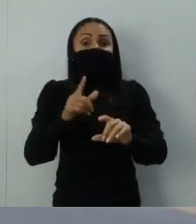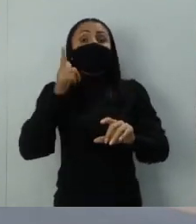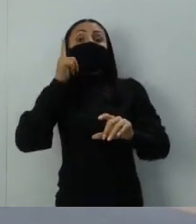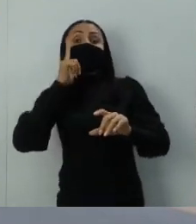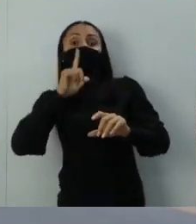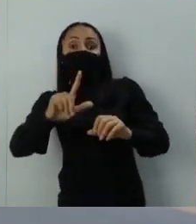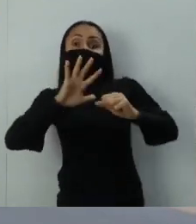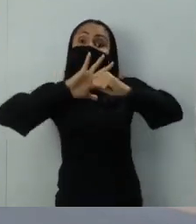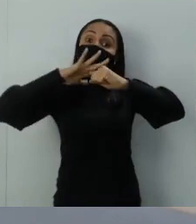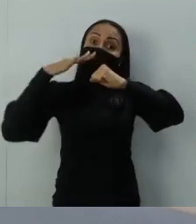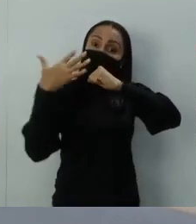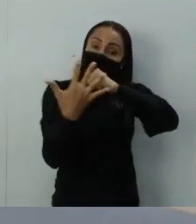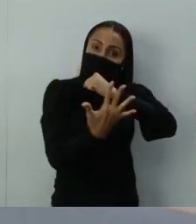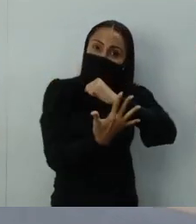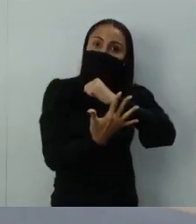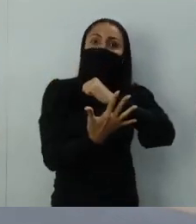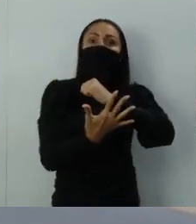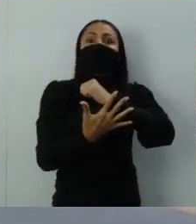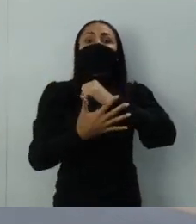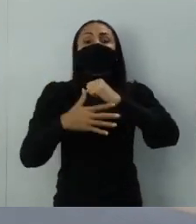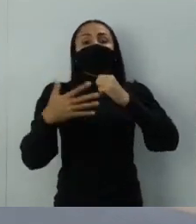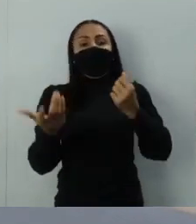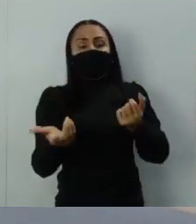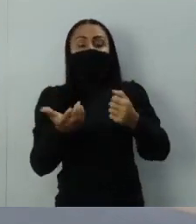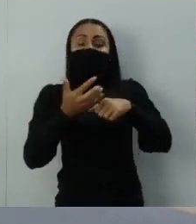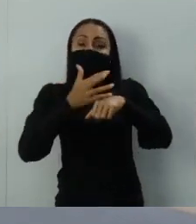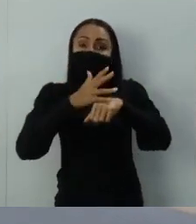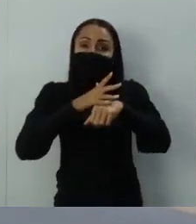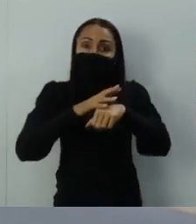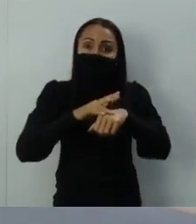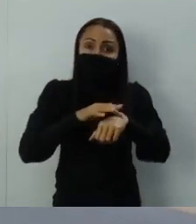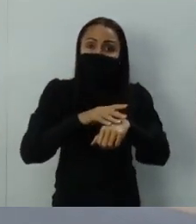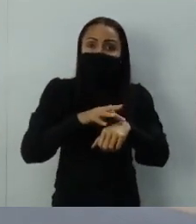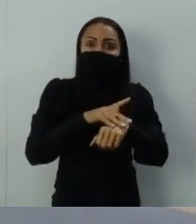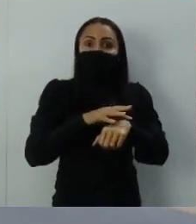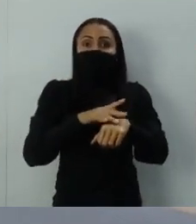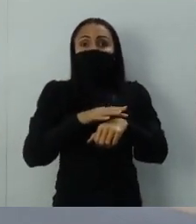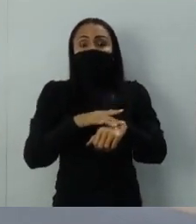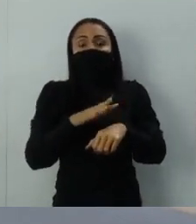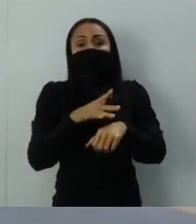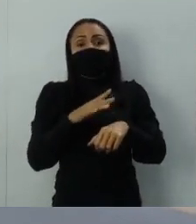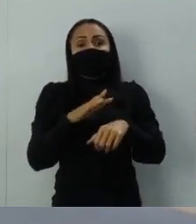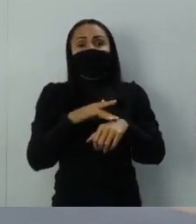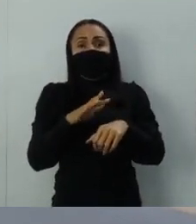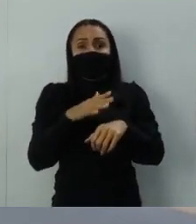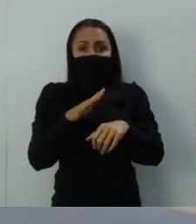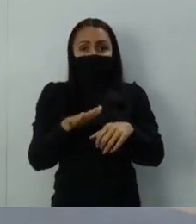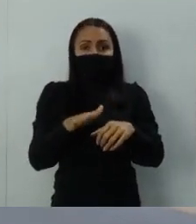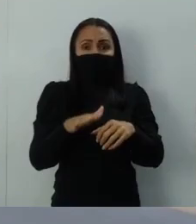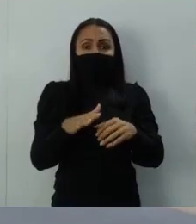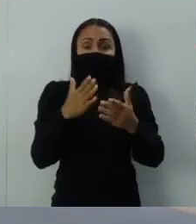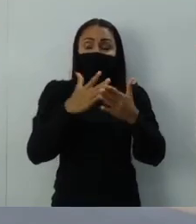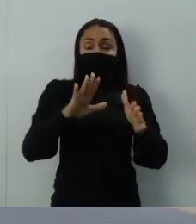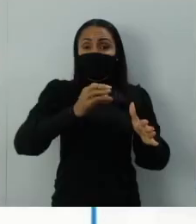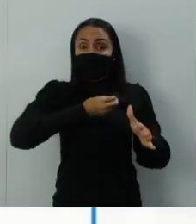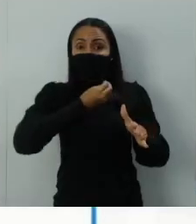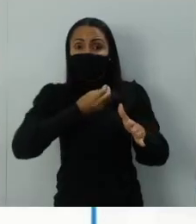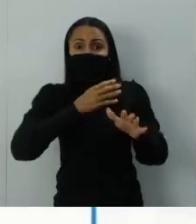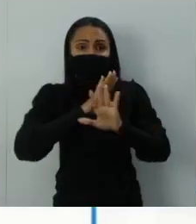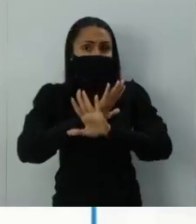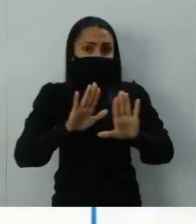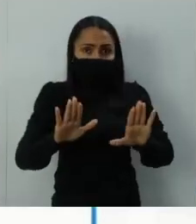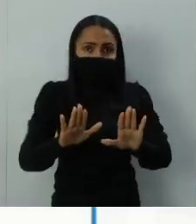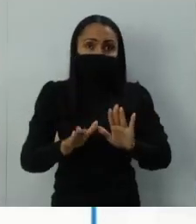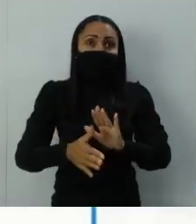tem assolado, que tenha tentado destruir a nossa vida, ok? Muito bem, vamos para a nossa aula de hoje.